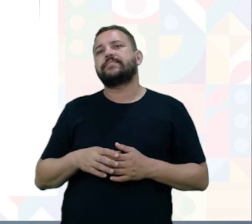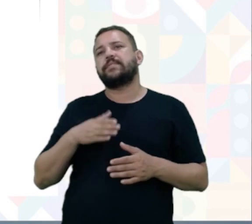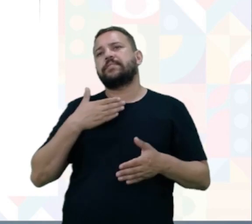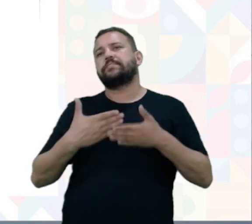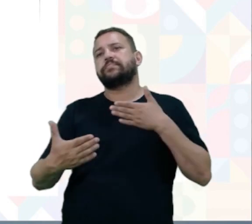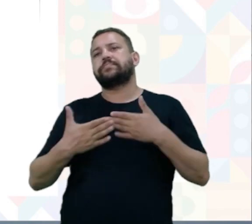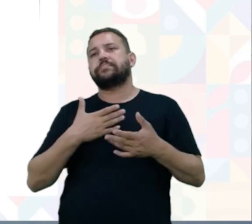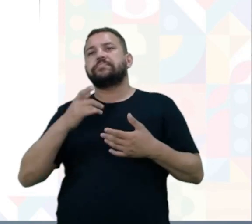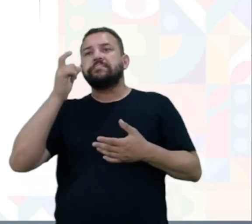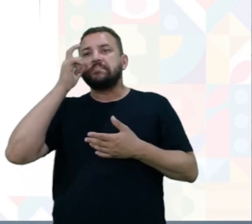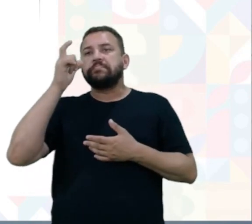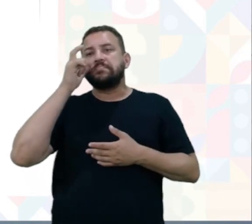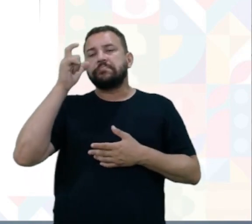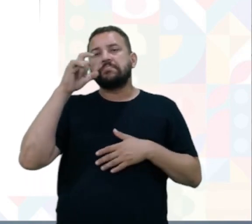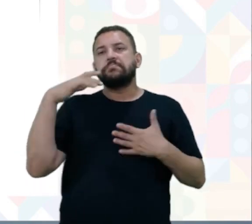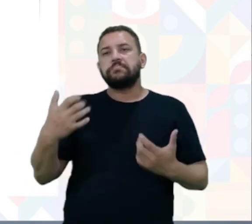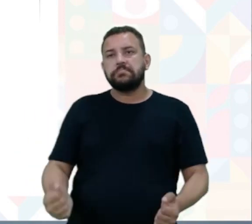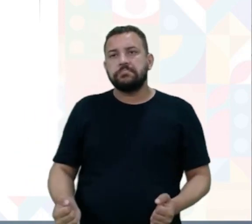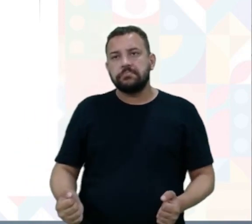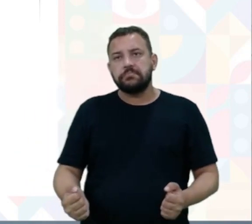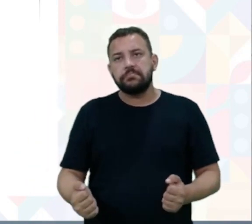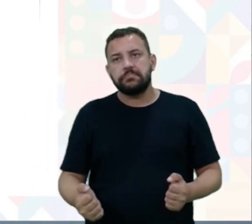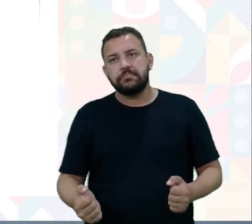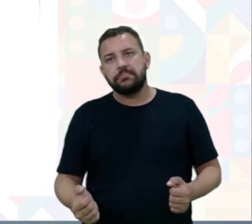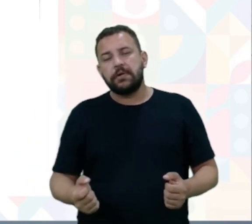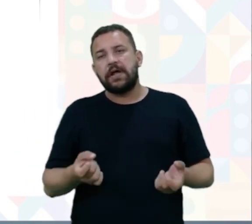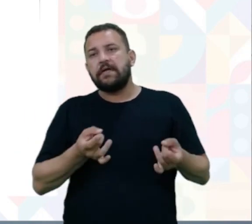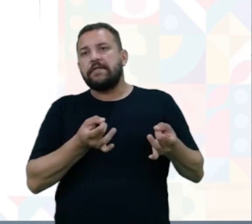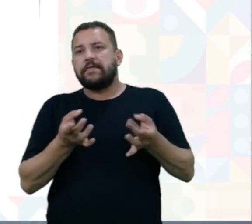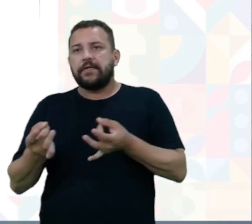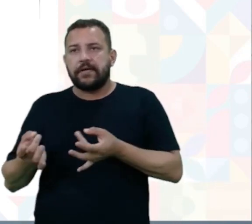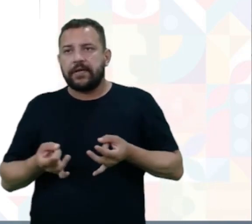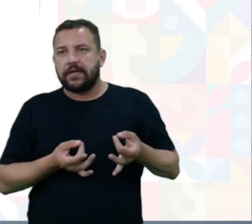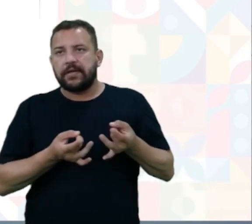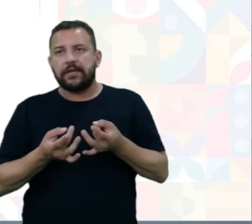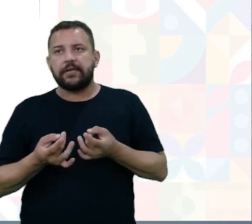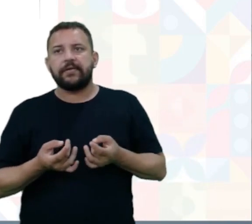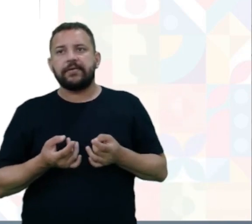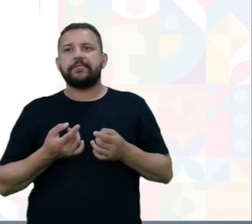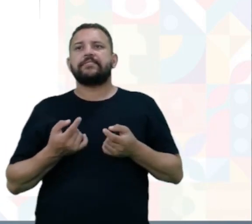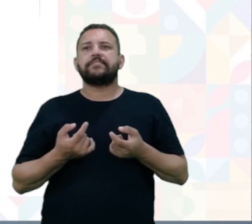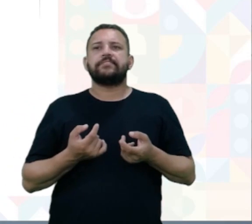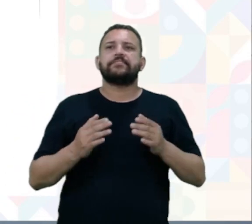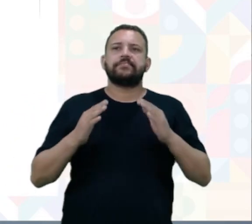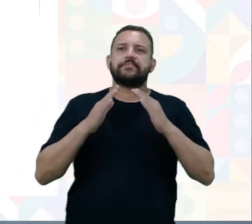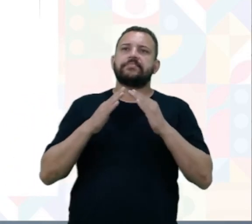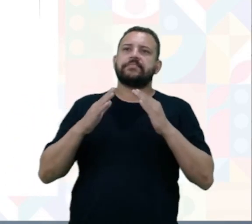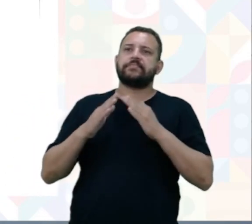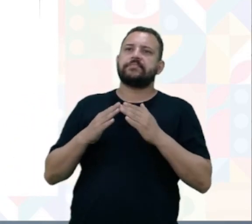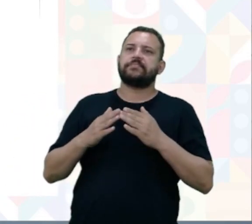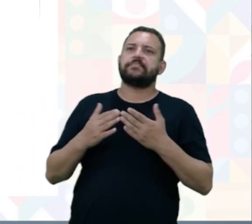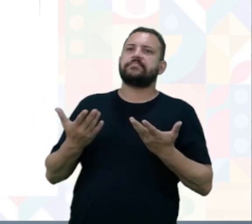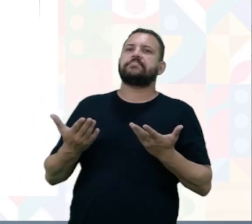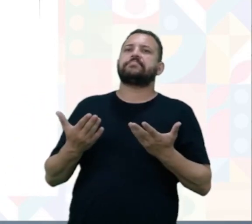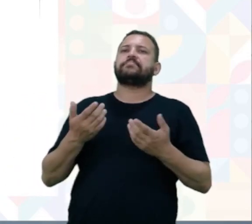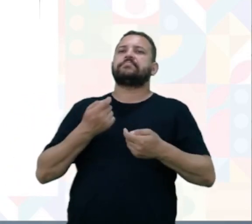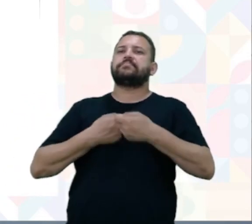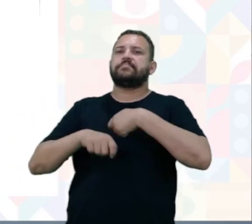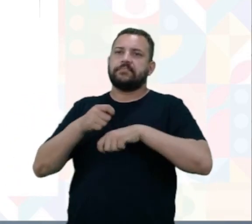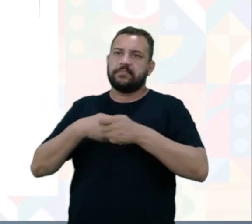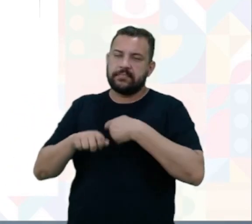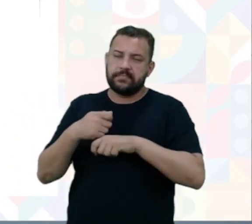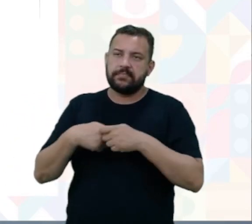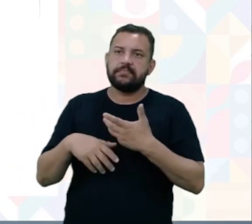qualquer interessados para a venda de bens móveis inservíveis para a